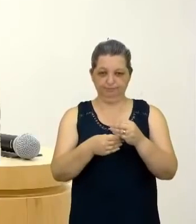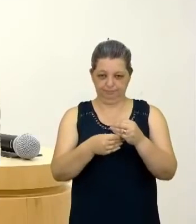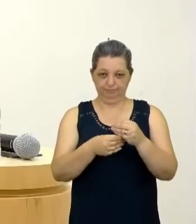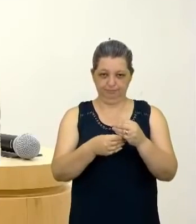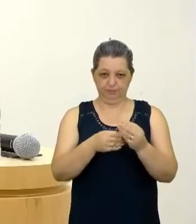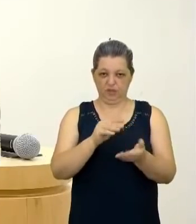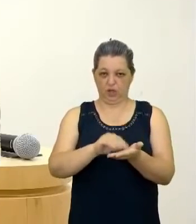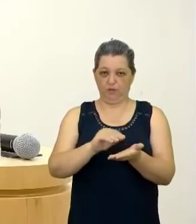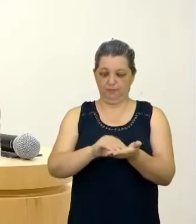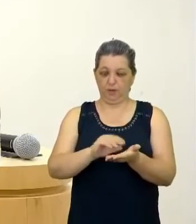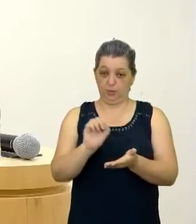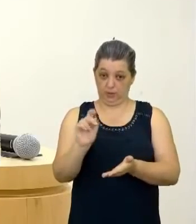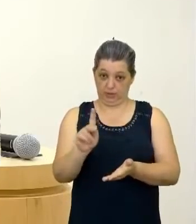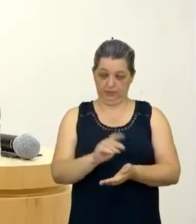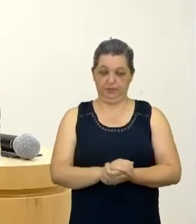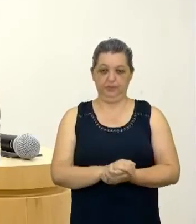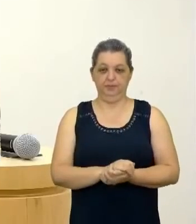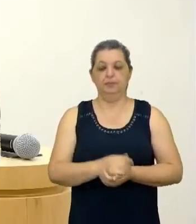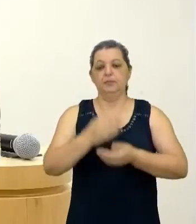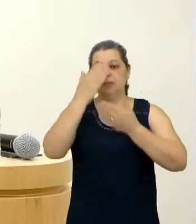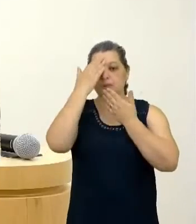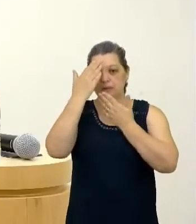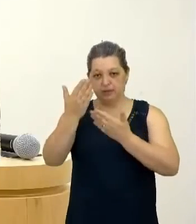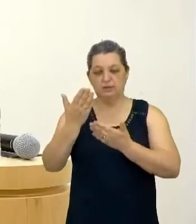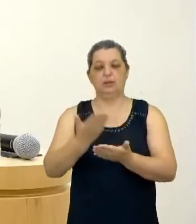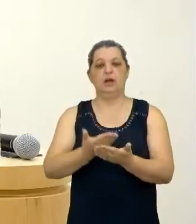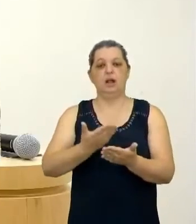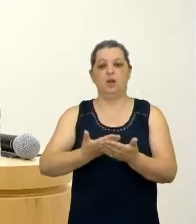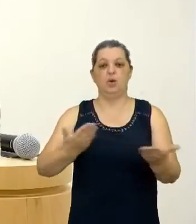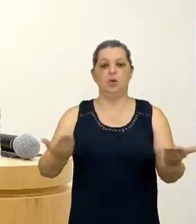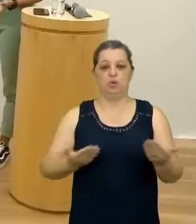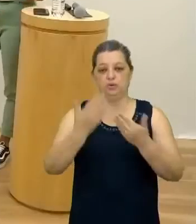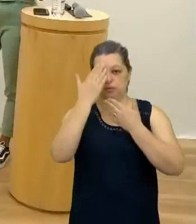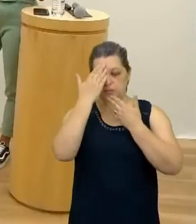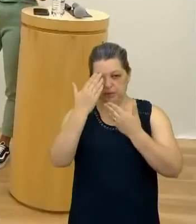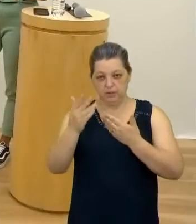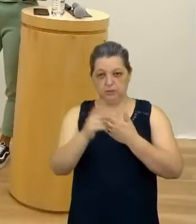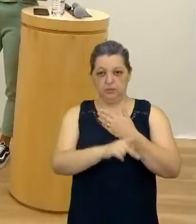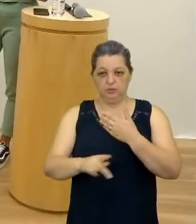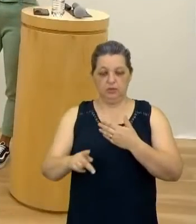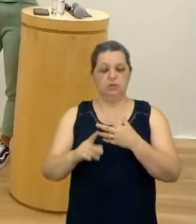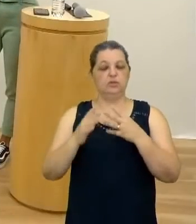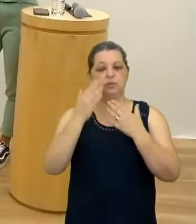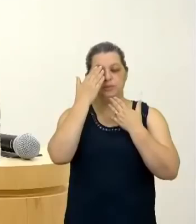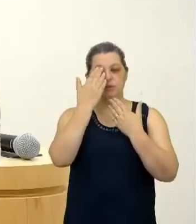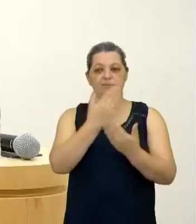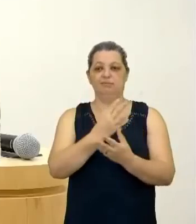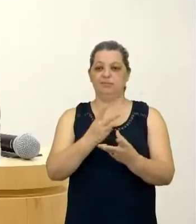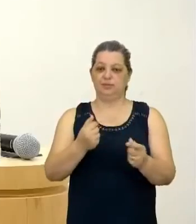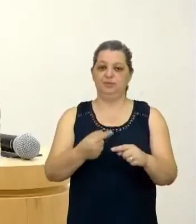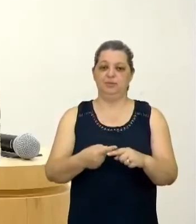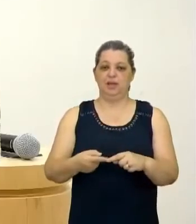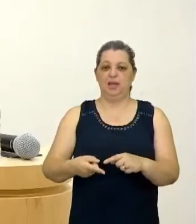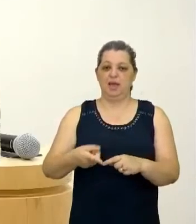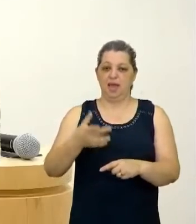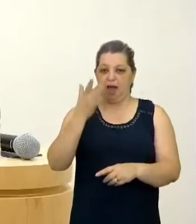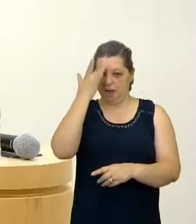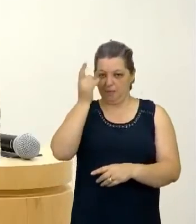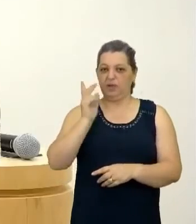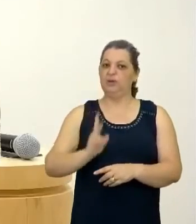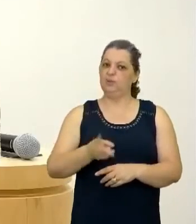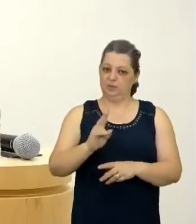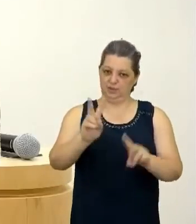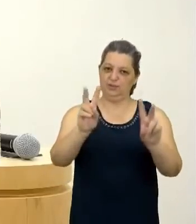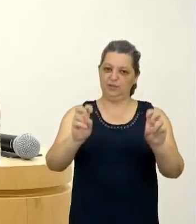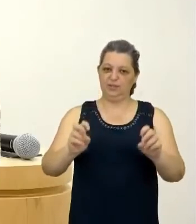quadradinho que falta, tá certo? E eu quero agradecer então para a nossa aula de hoje. Muito obrigada, Osmar. Obrigada, pessoal. Volte que amanhã a gente vai continuar falando disso,